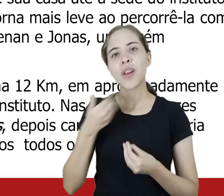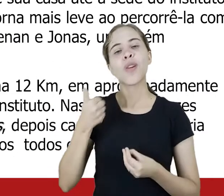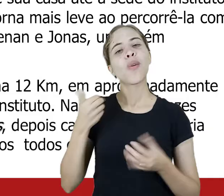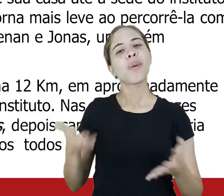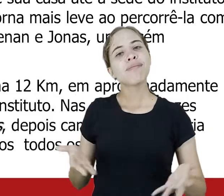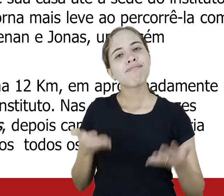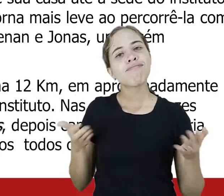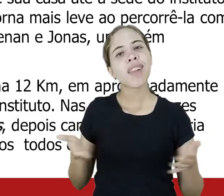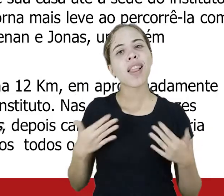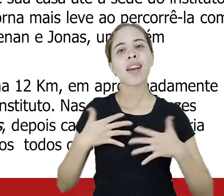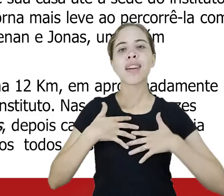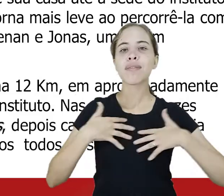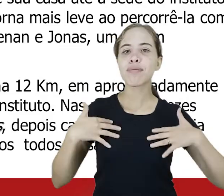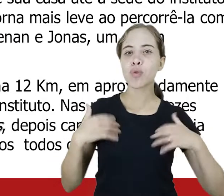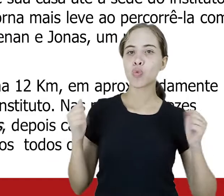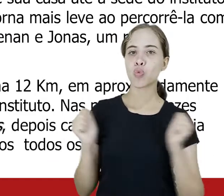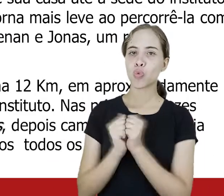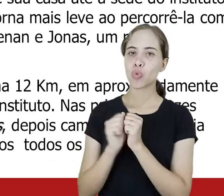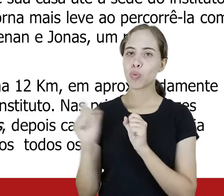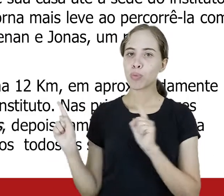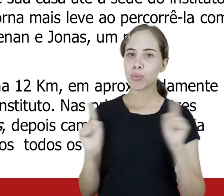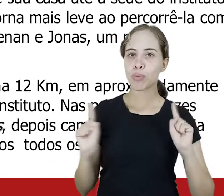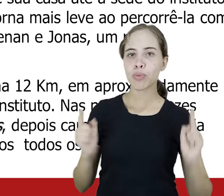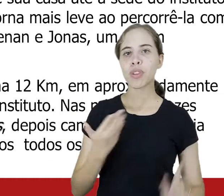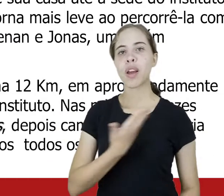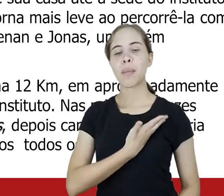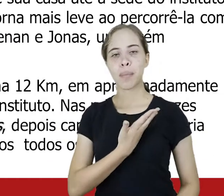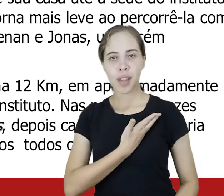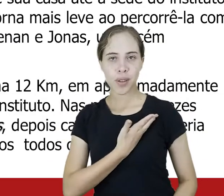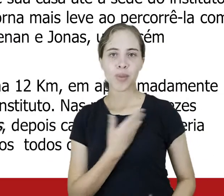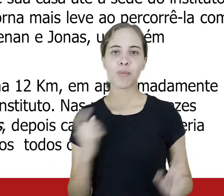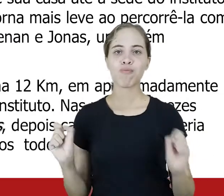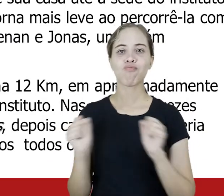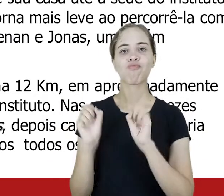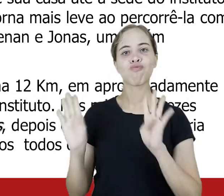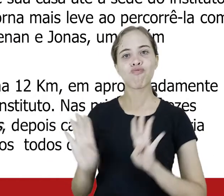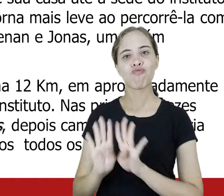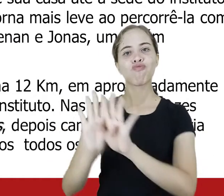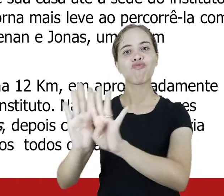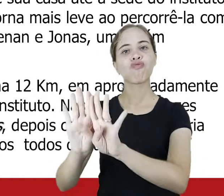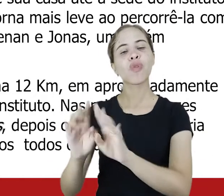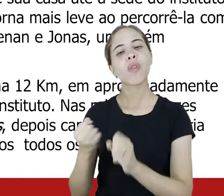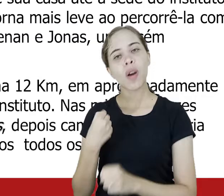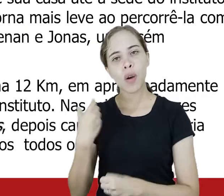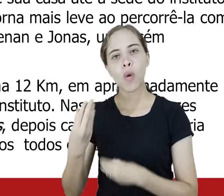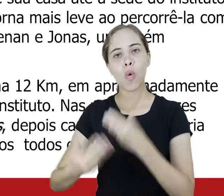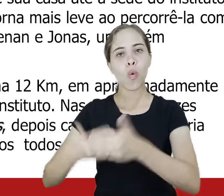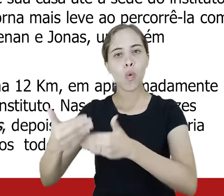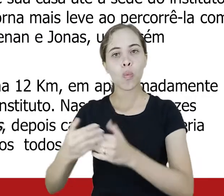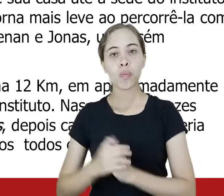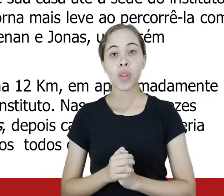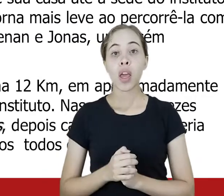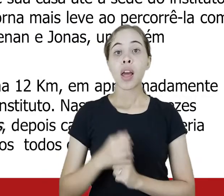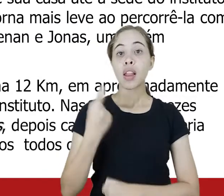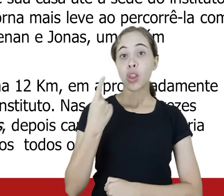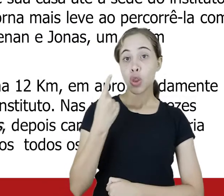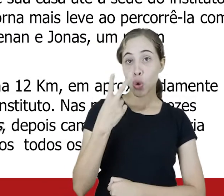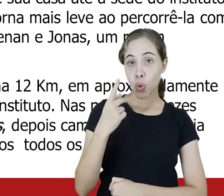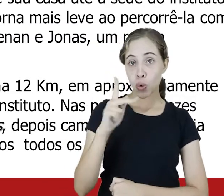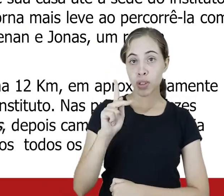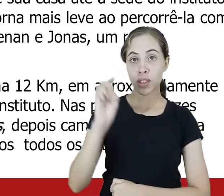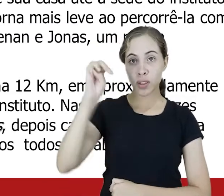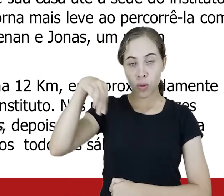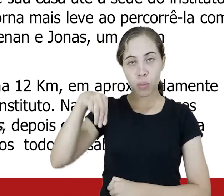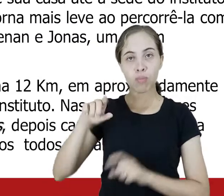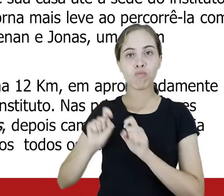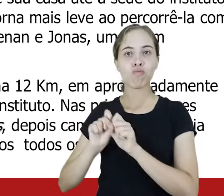amigos Renan e Jonas, um recém-converso. O Alan caminha 12 quilômetros em